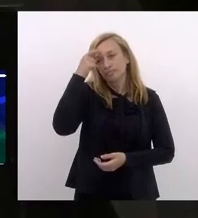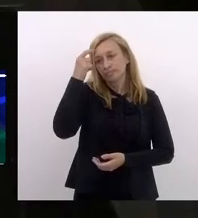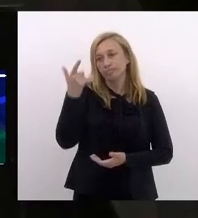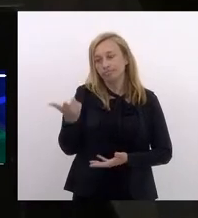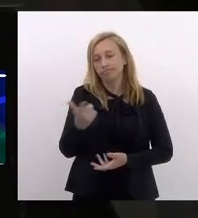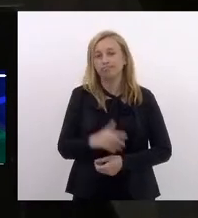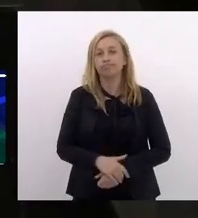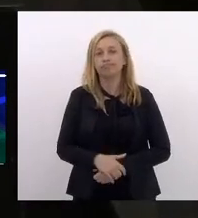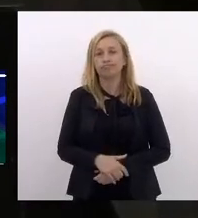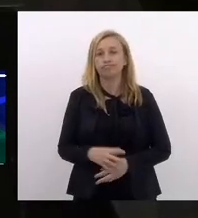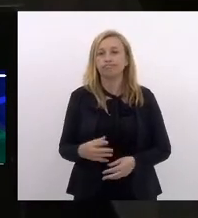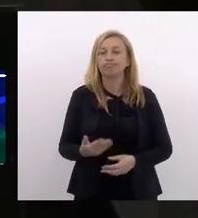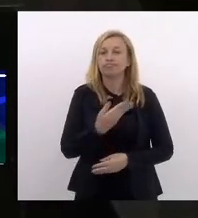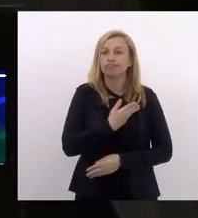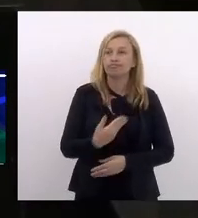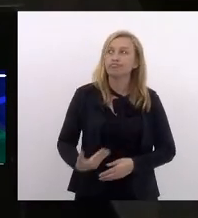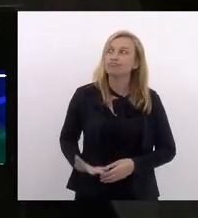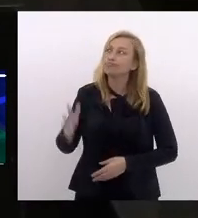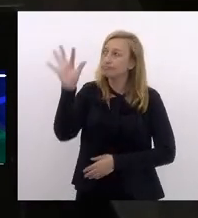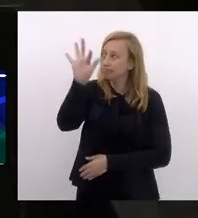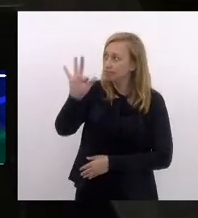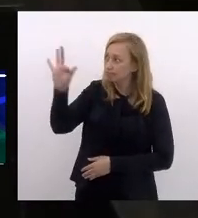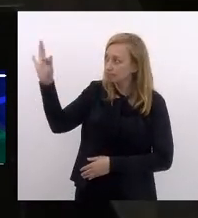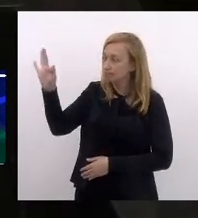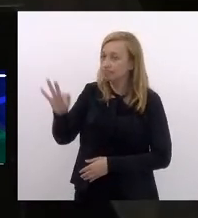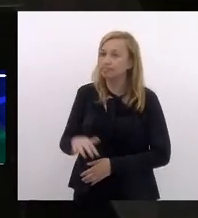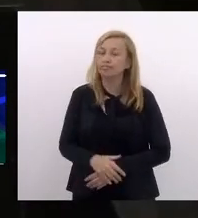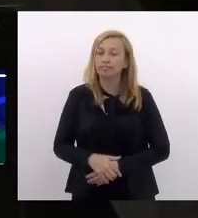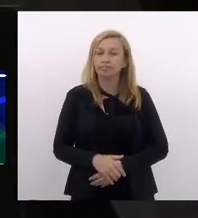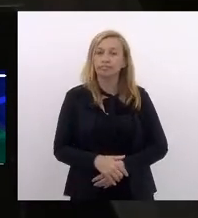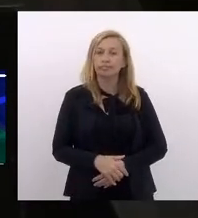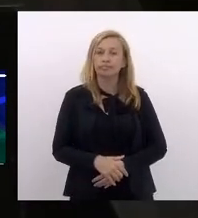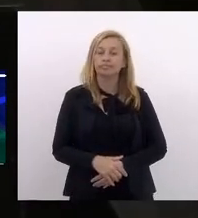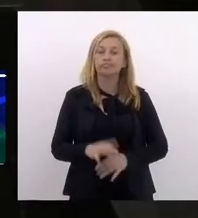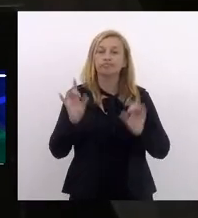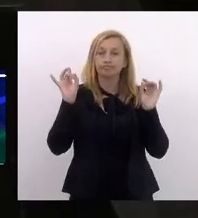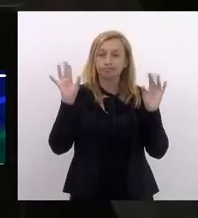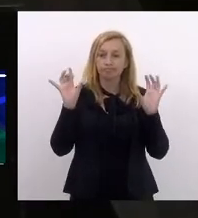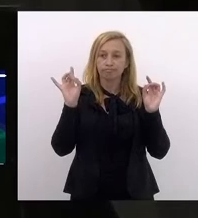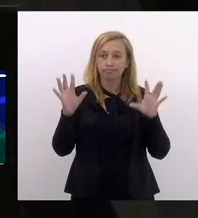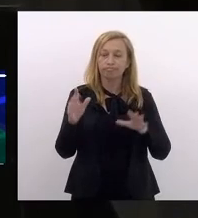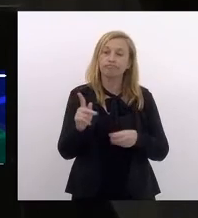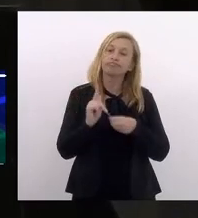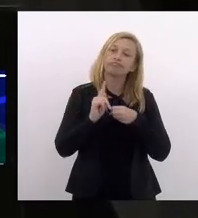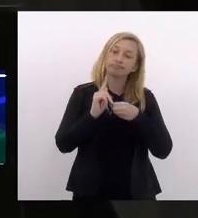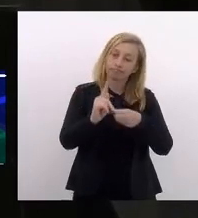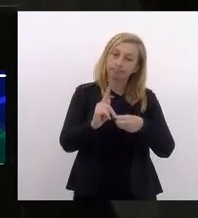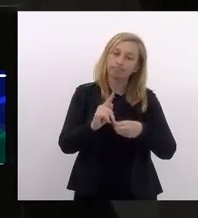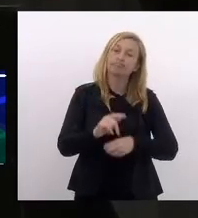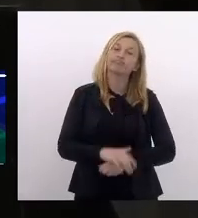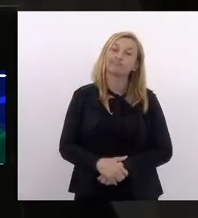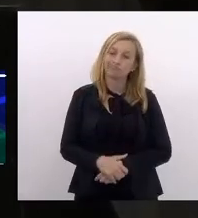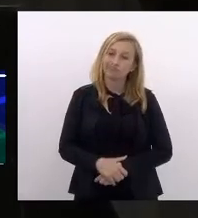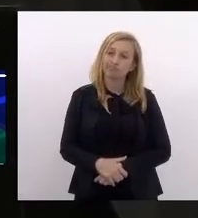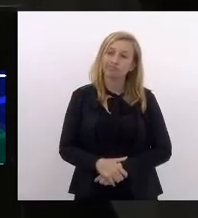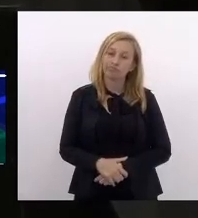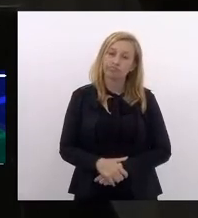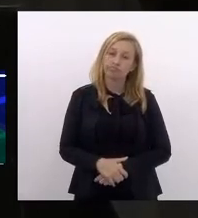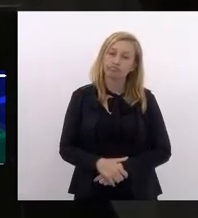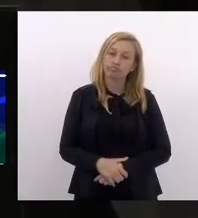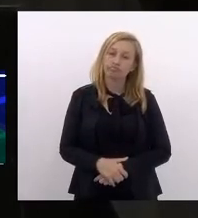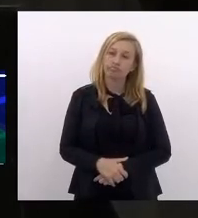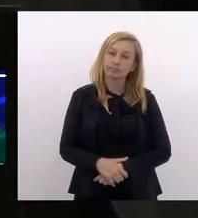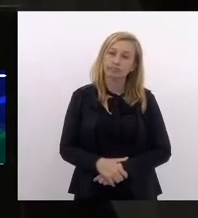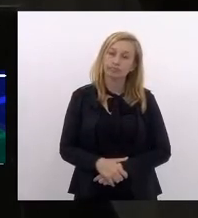sensibilidade do governo federal e, em especial, da Petrobras, de